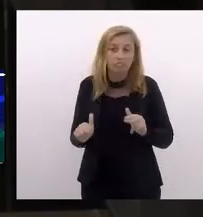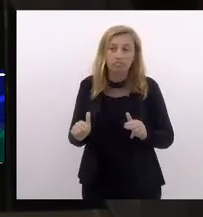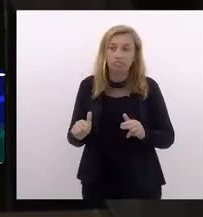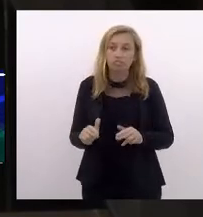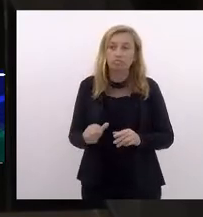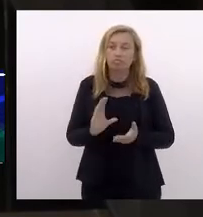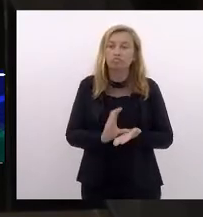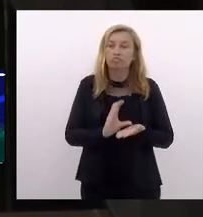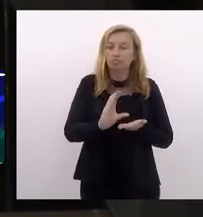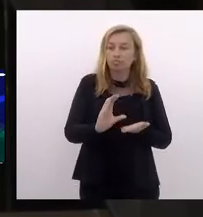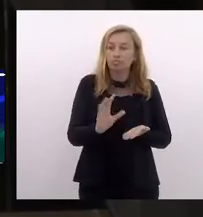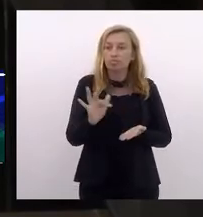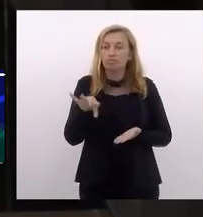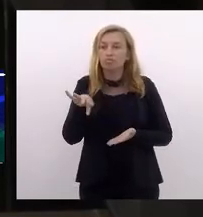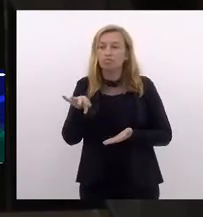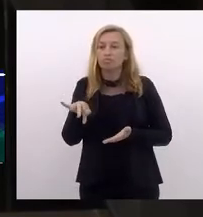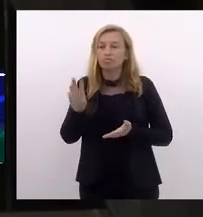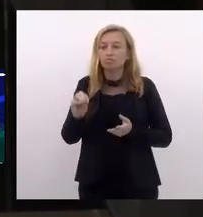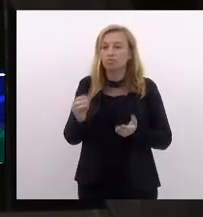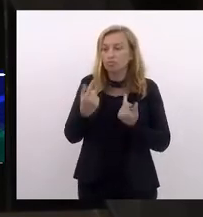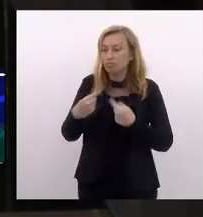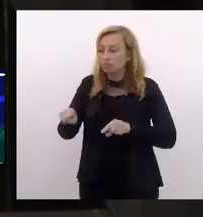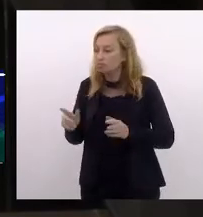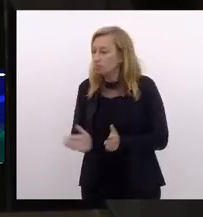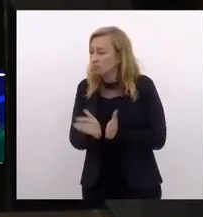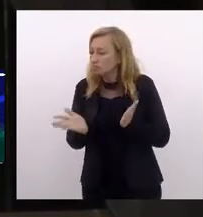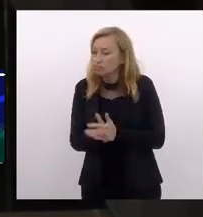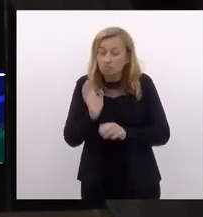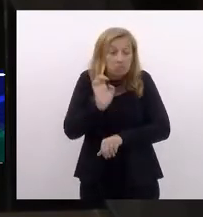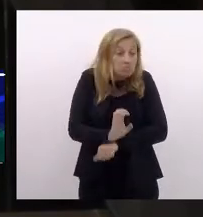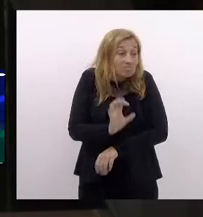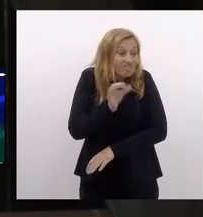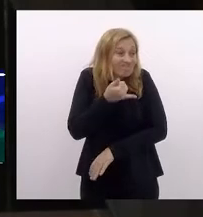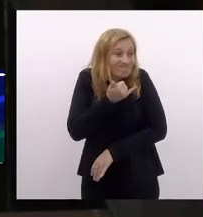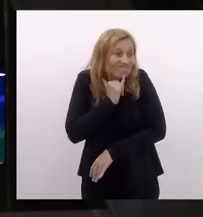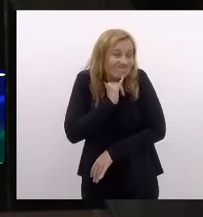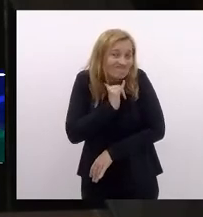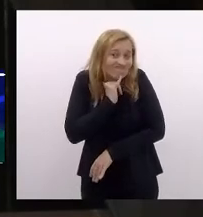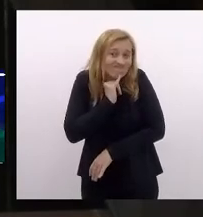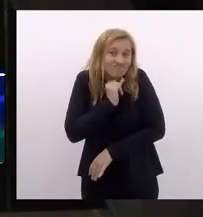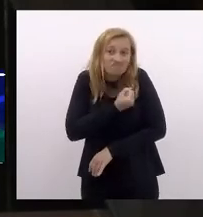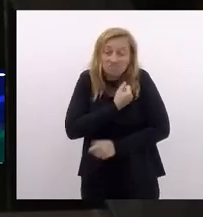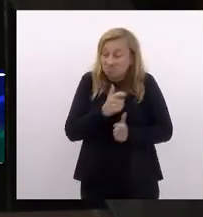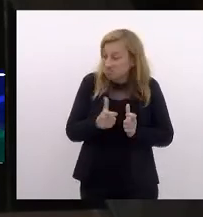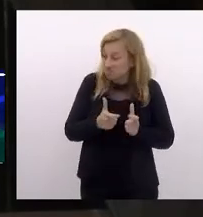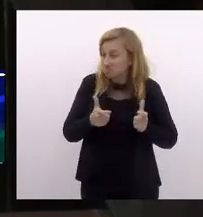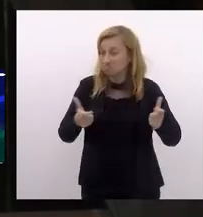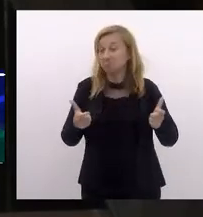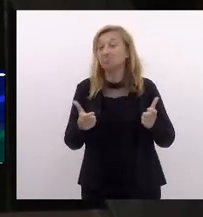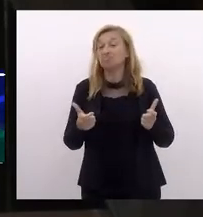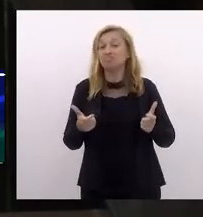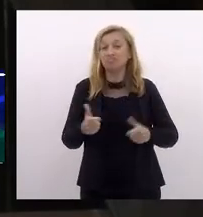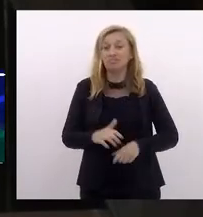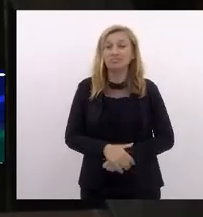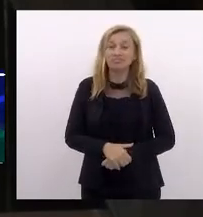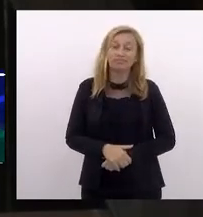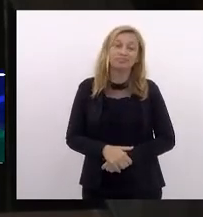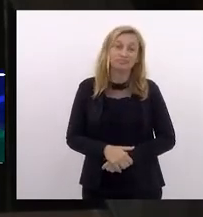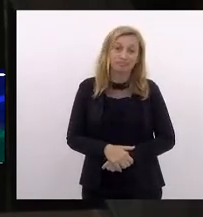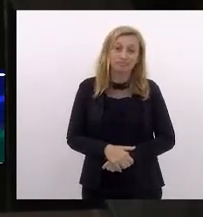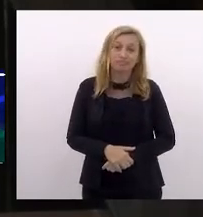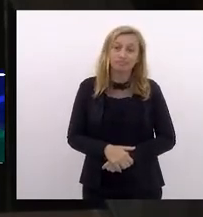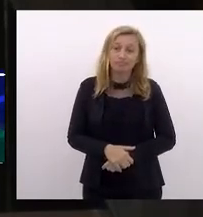recurso do fundo Estadual de combate à pobreza e o estado que infelizmente liderou nos últimos cinco anos o deputado Márcio Pacheco